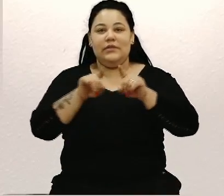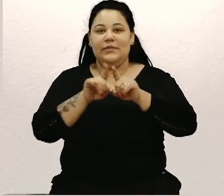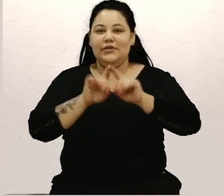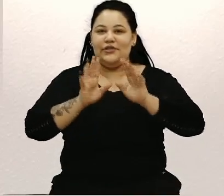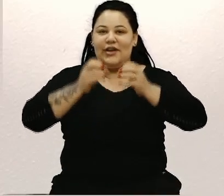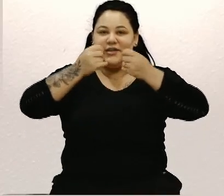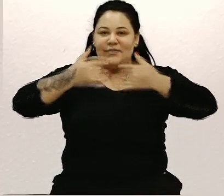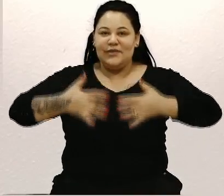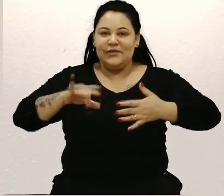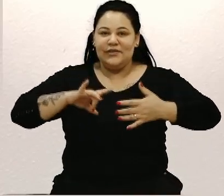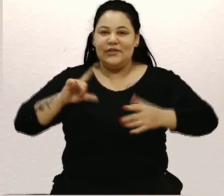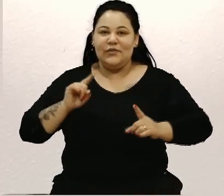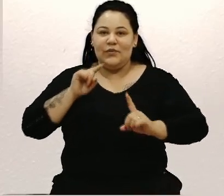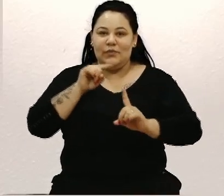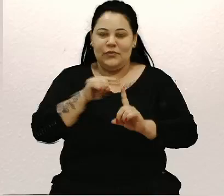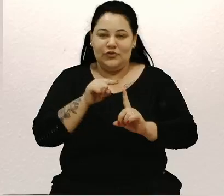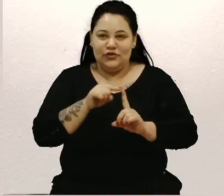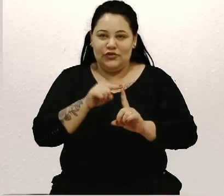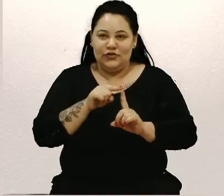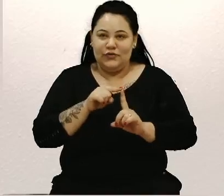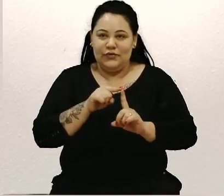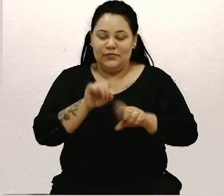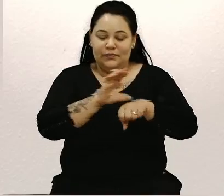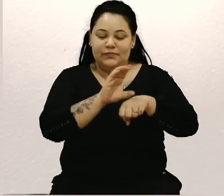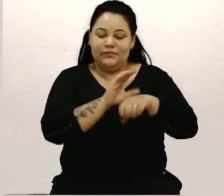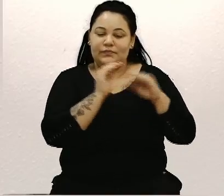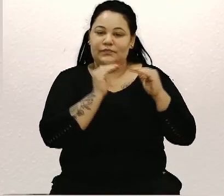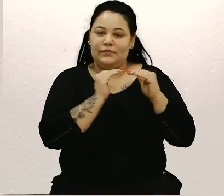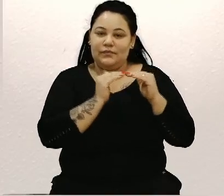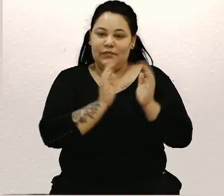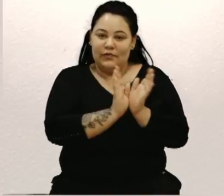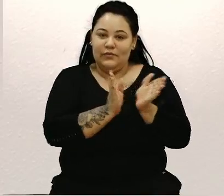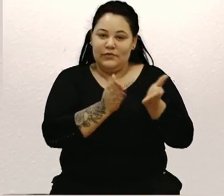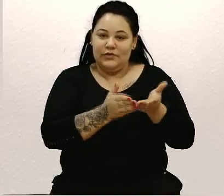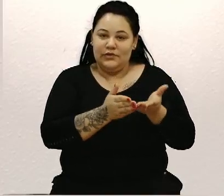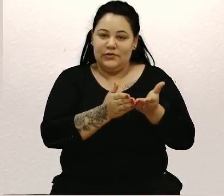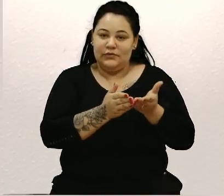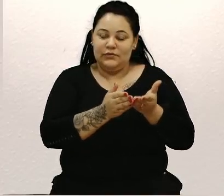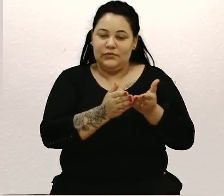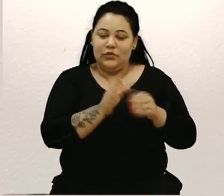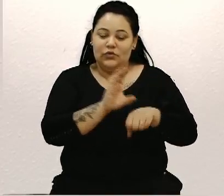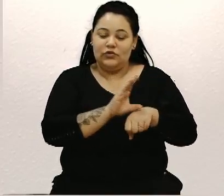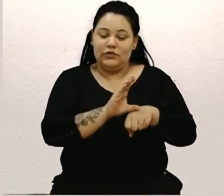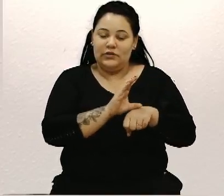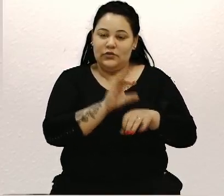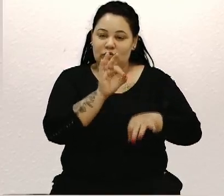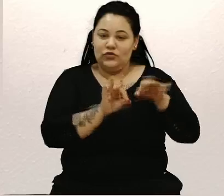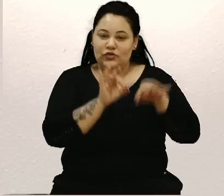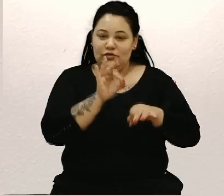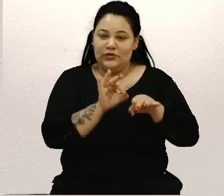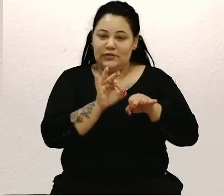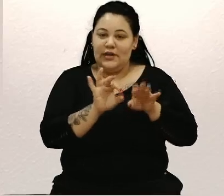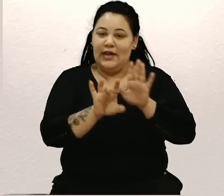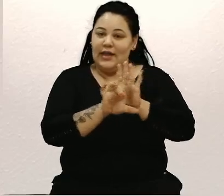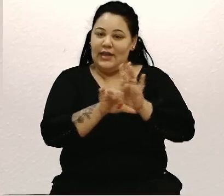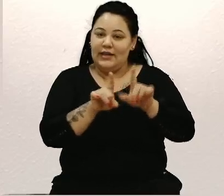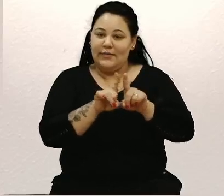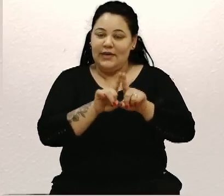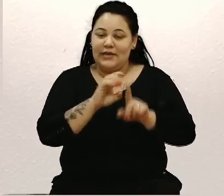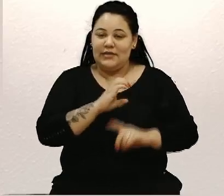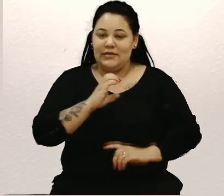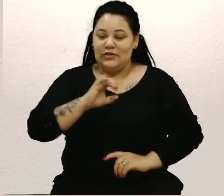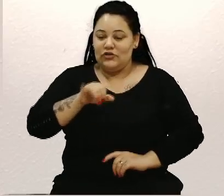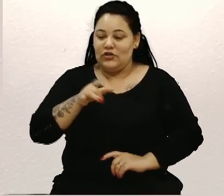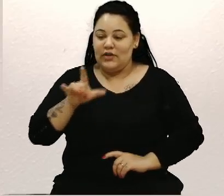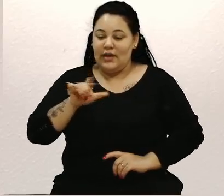exposto e tendo em vista o parecer pela constitucionalidade da Comissão de Constituição, Justiça e Legislação, a CCJL desta Casa,